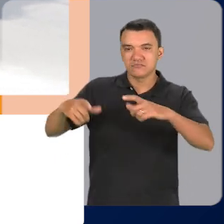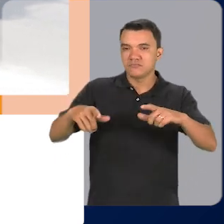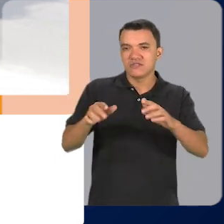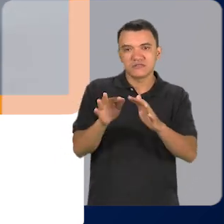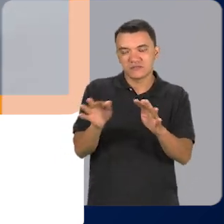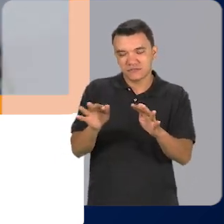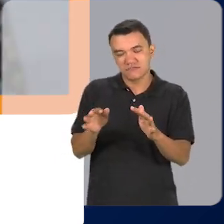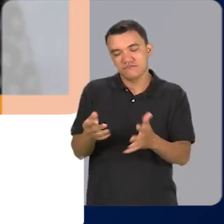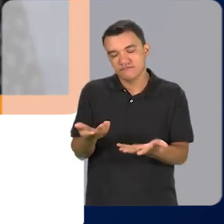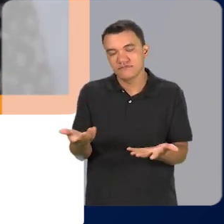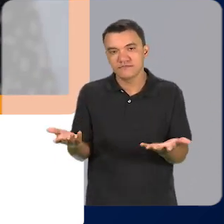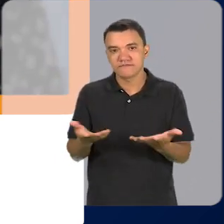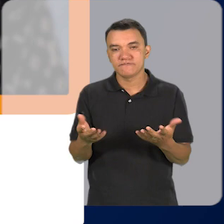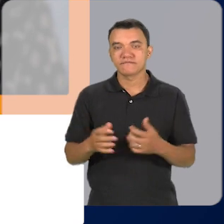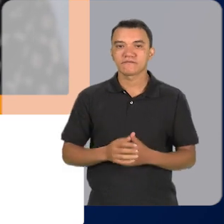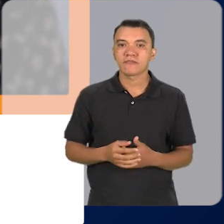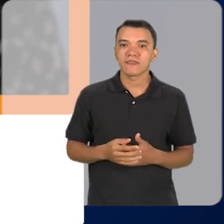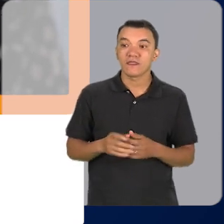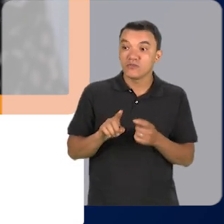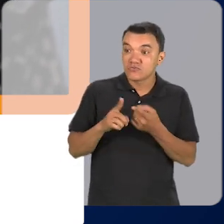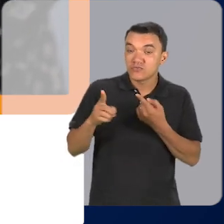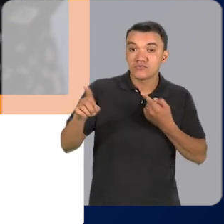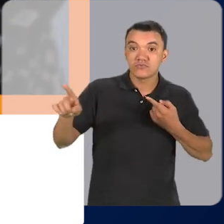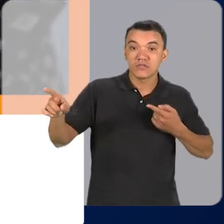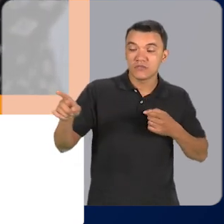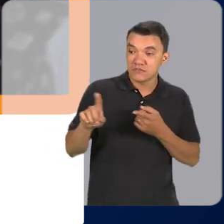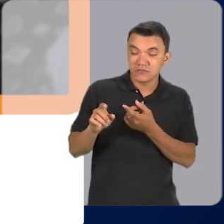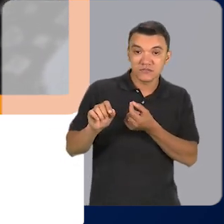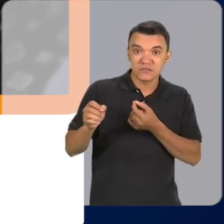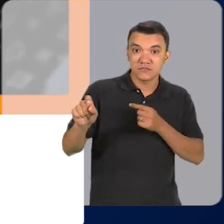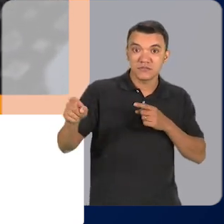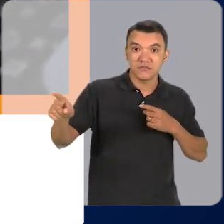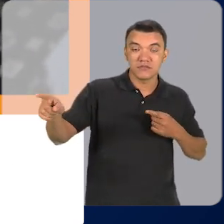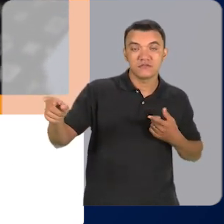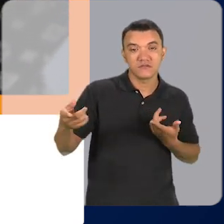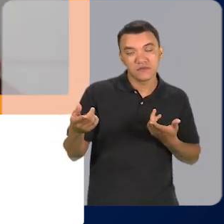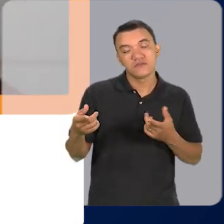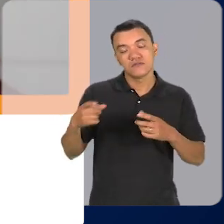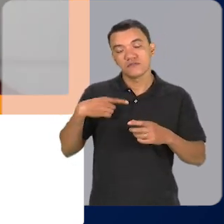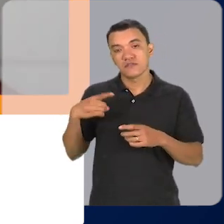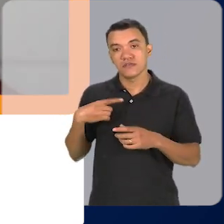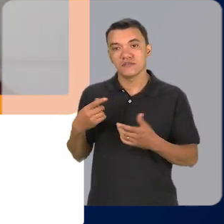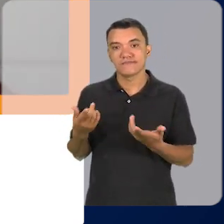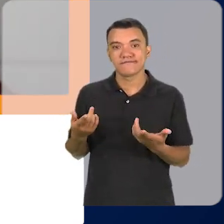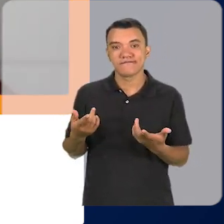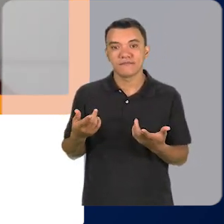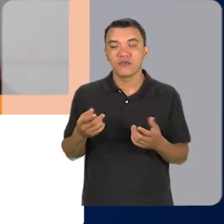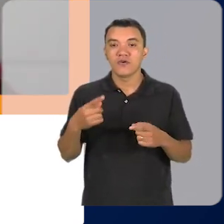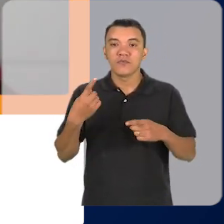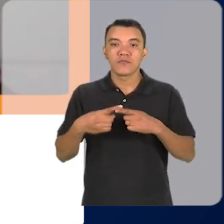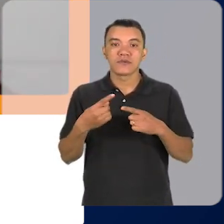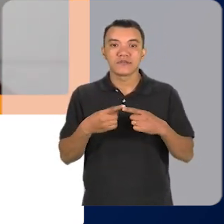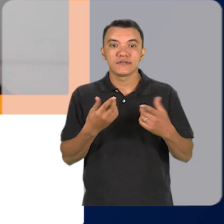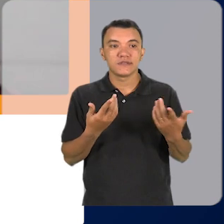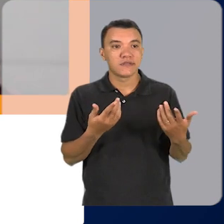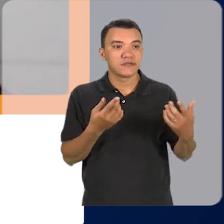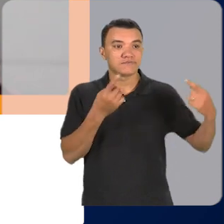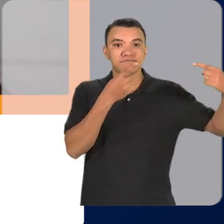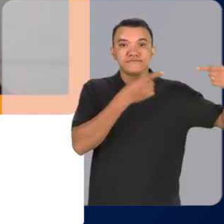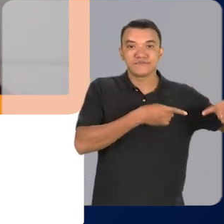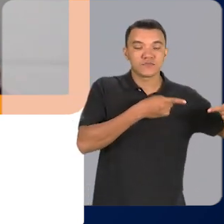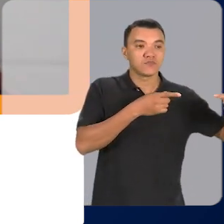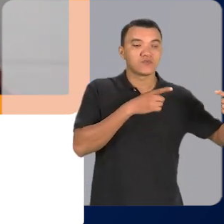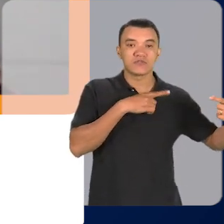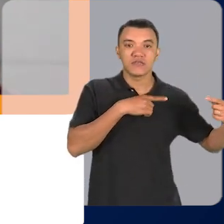nos bairros distantes dos centros, onde ele concorre hoje com as grandes lojas, com os sons das grandes lojas, com as buzinas dos